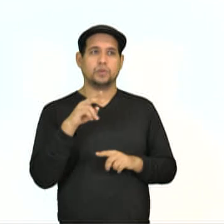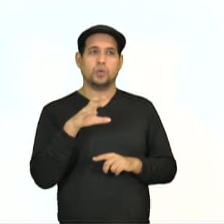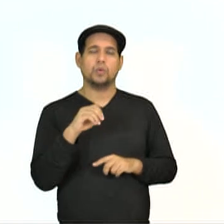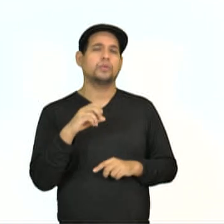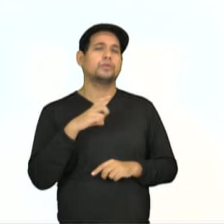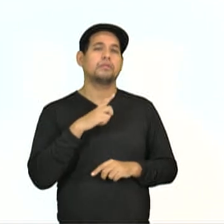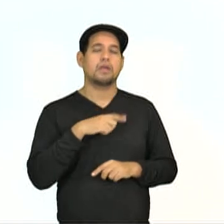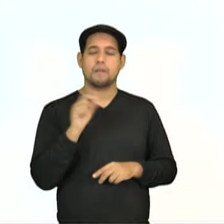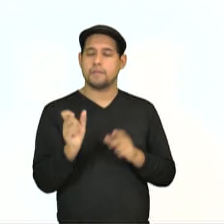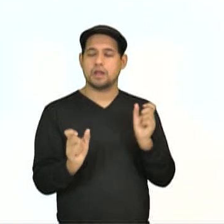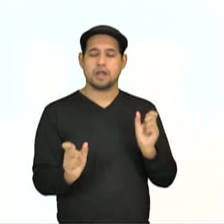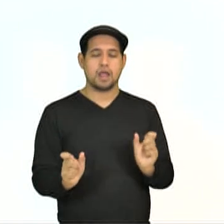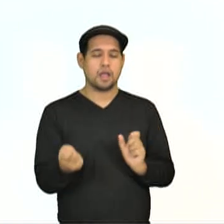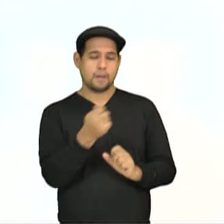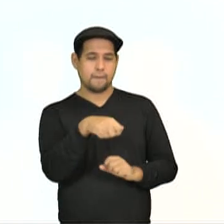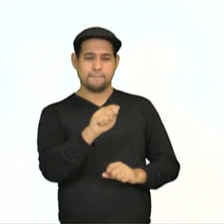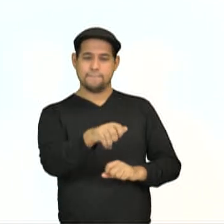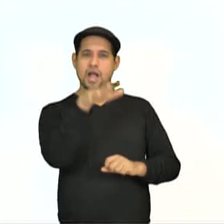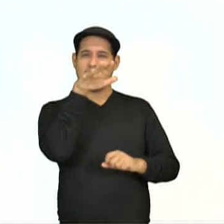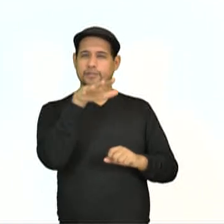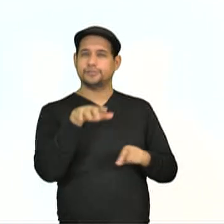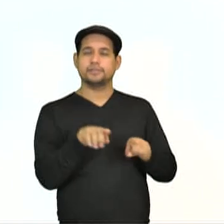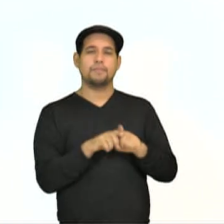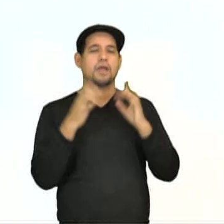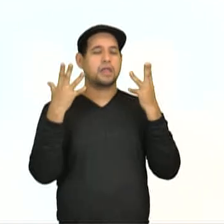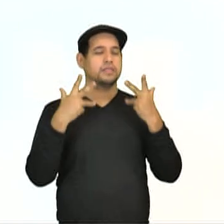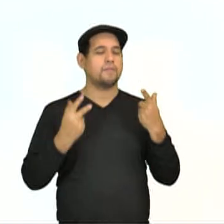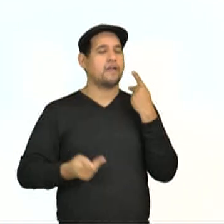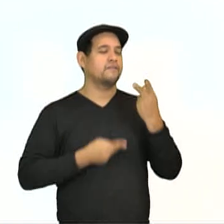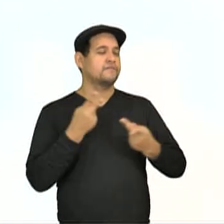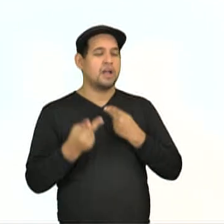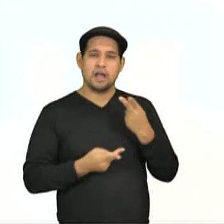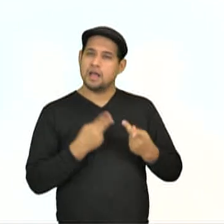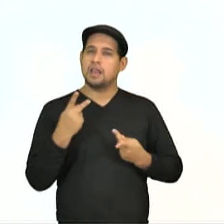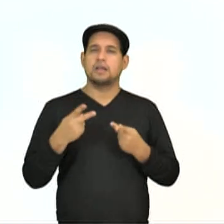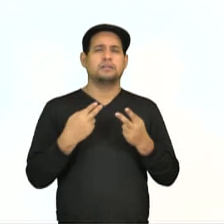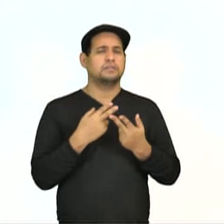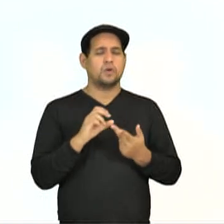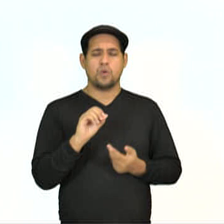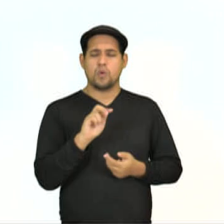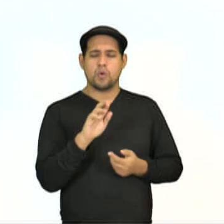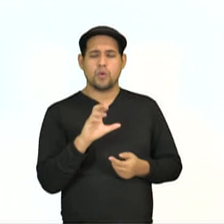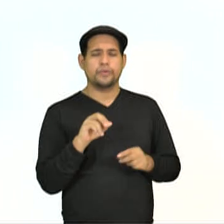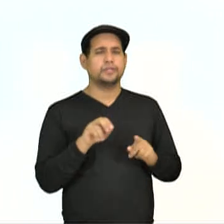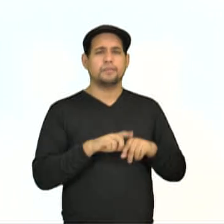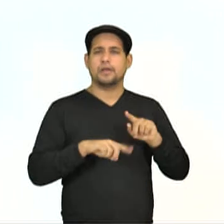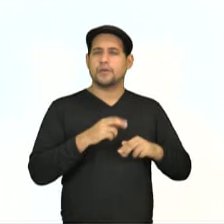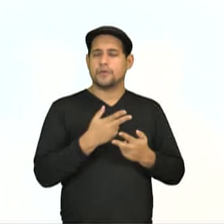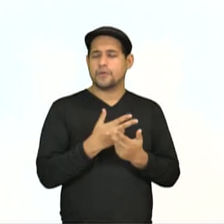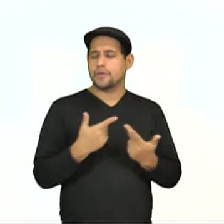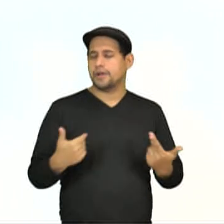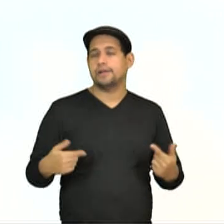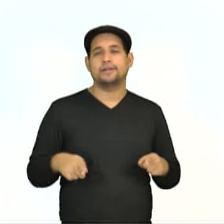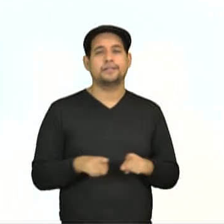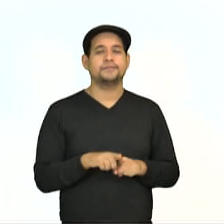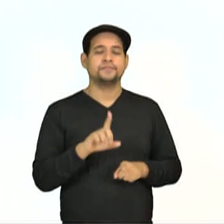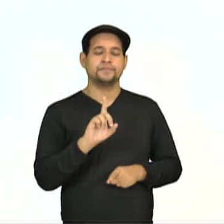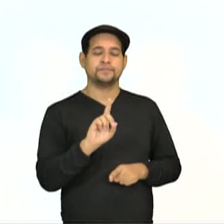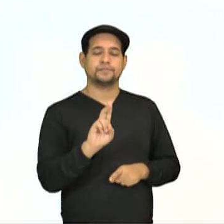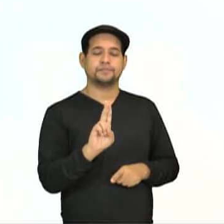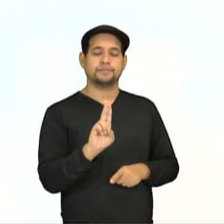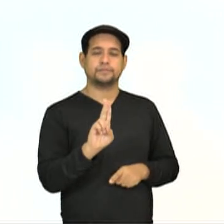agregam personagens mágicos, animais falantes, gênios, ogros, objetos animados,